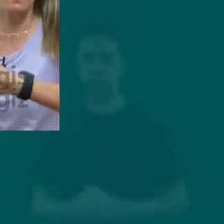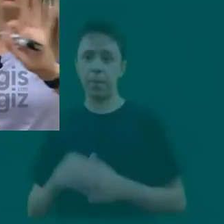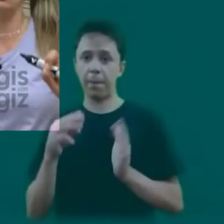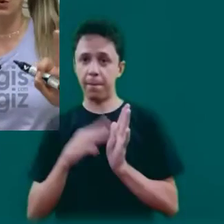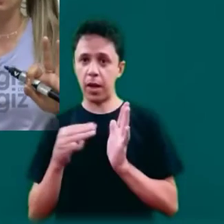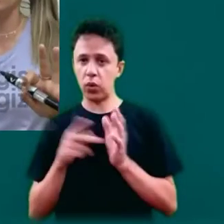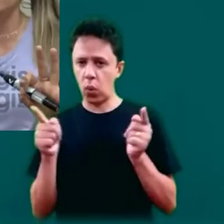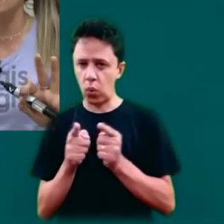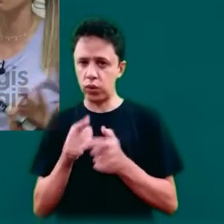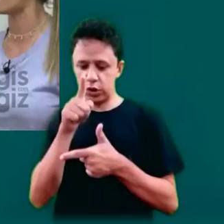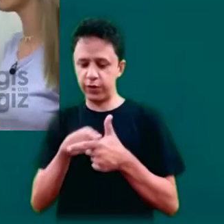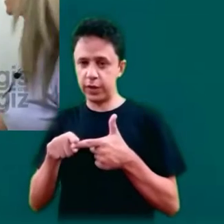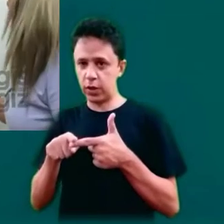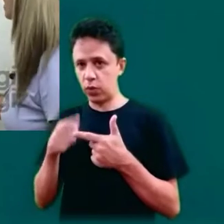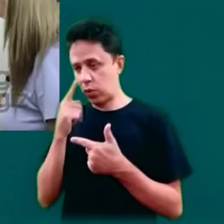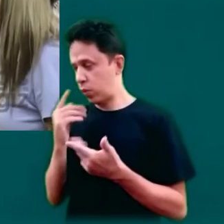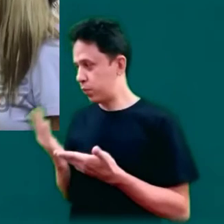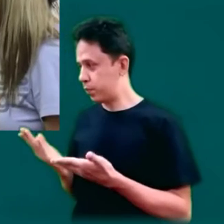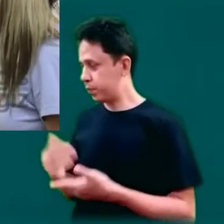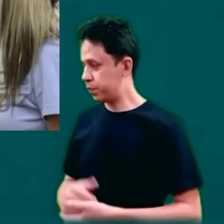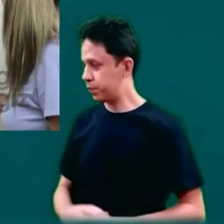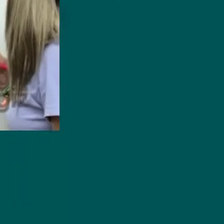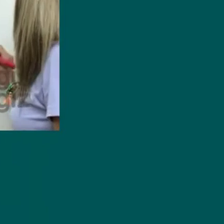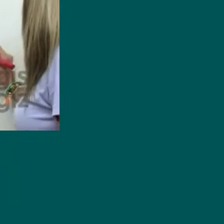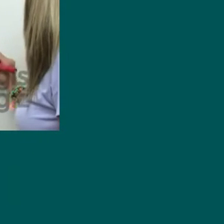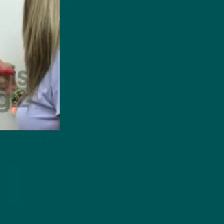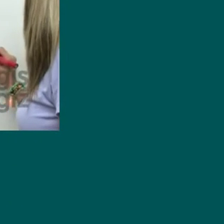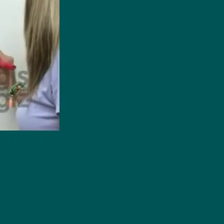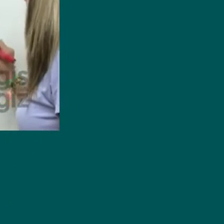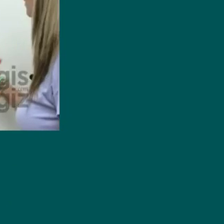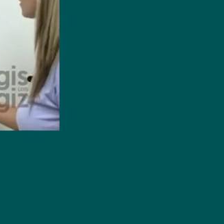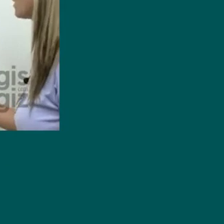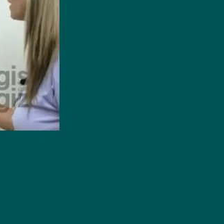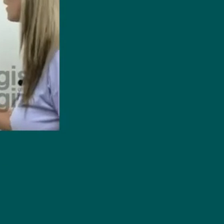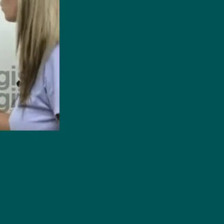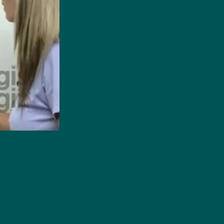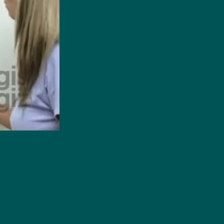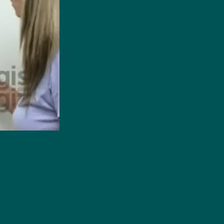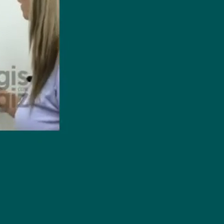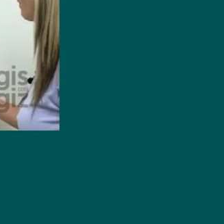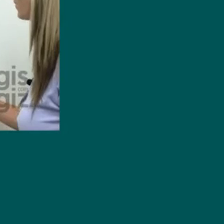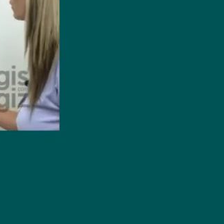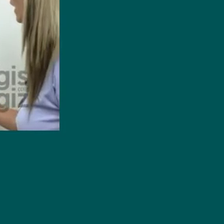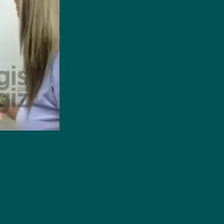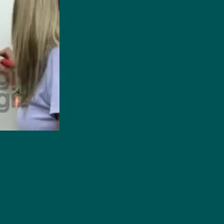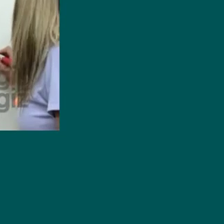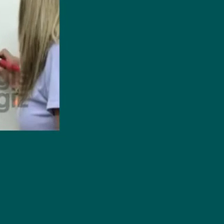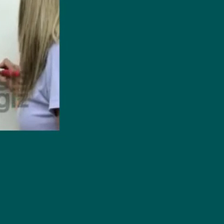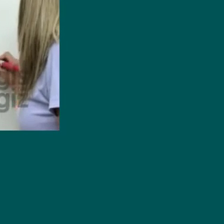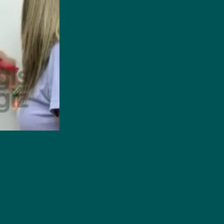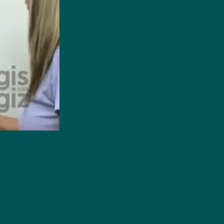fazendo aquele método curto da divisão, tá? Abaixo 7. São 8. 8 vezes 2, 16. Sobra 1. Abaixo